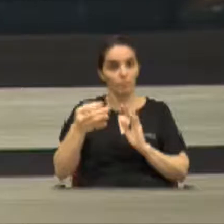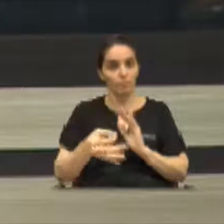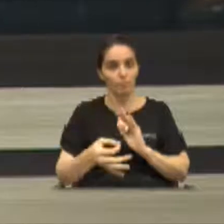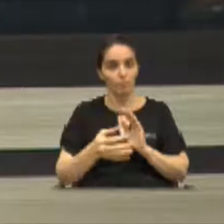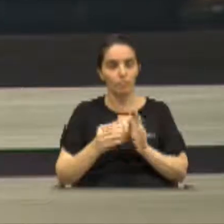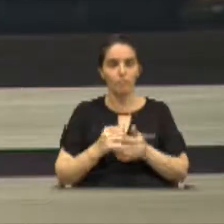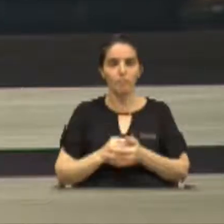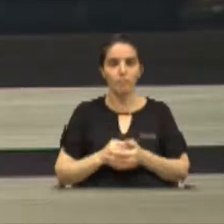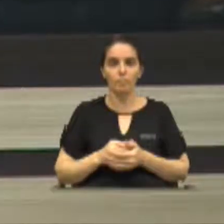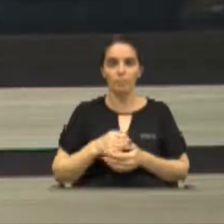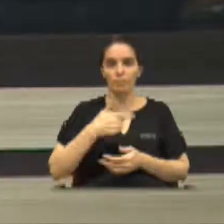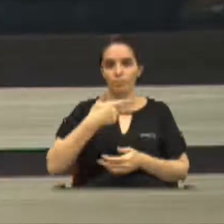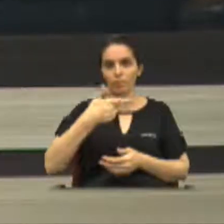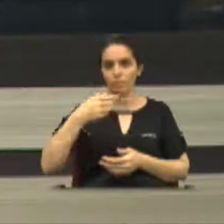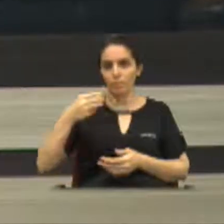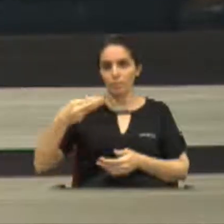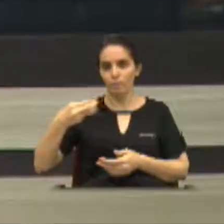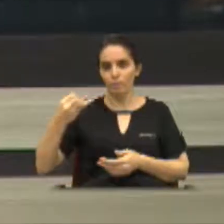destinar até R$